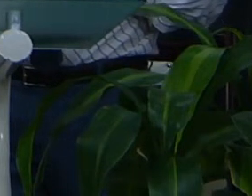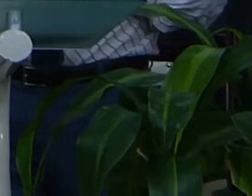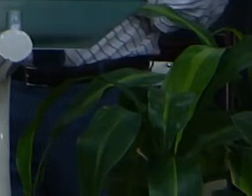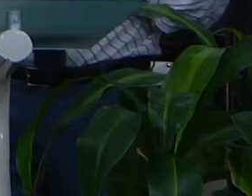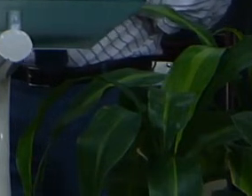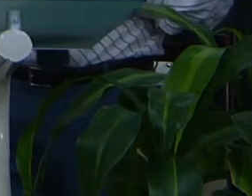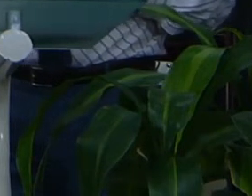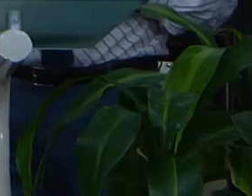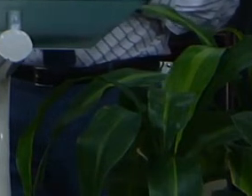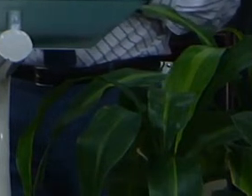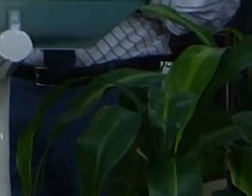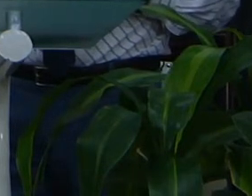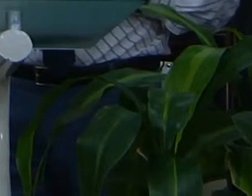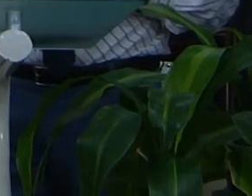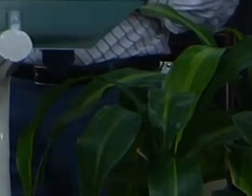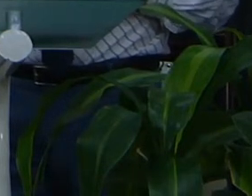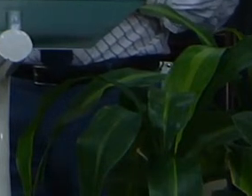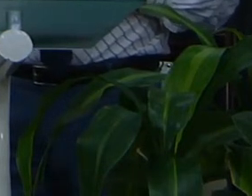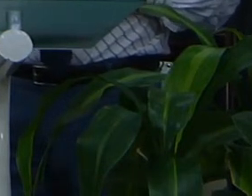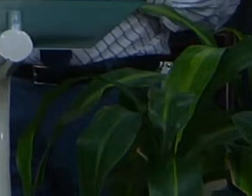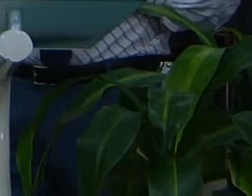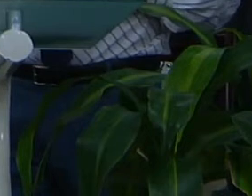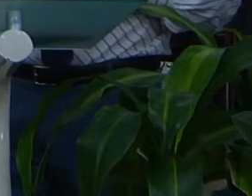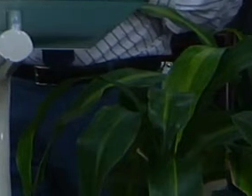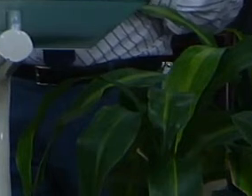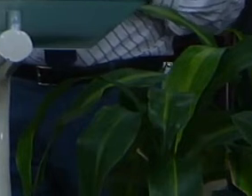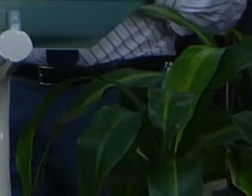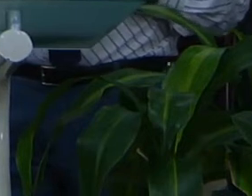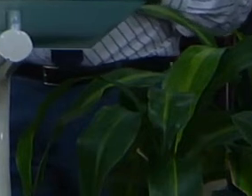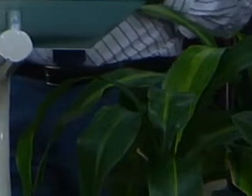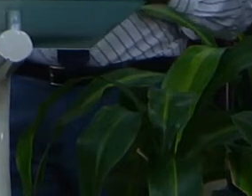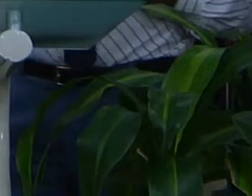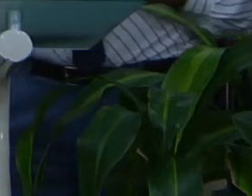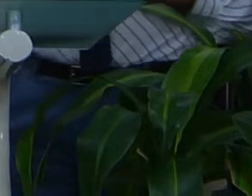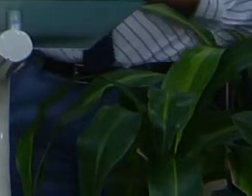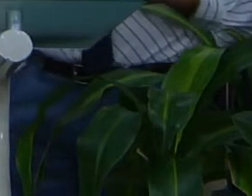bondoso deus pai celestial